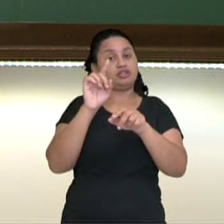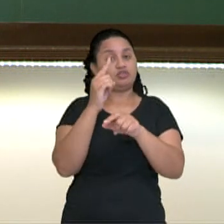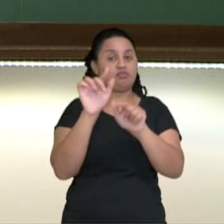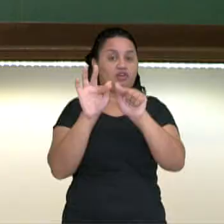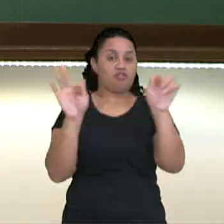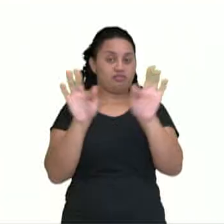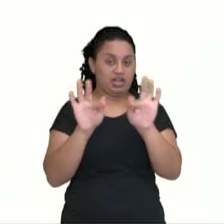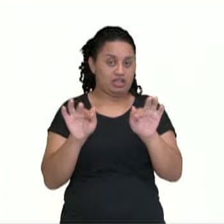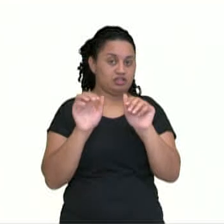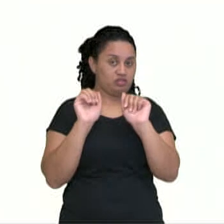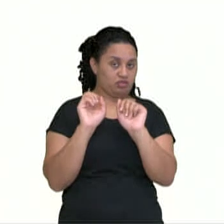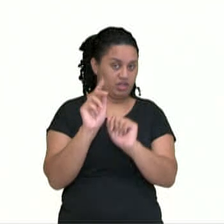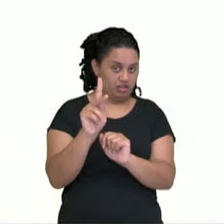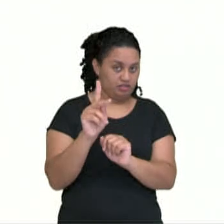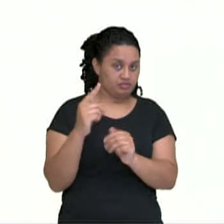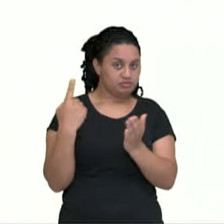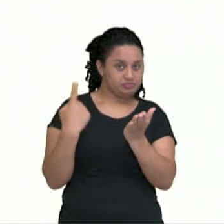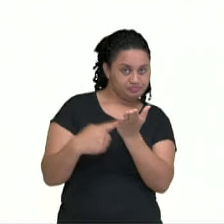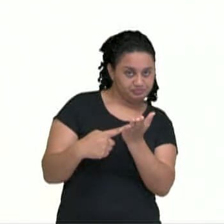frase. Combinado?